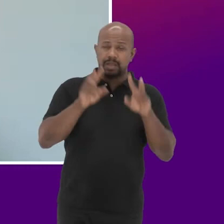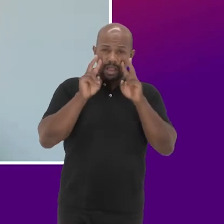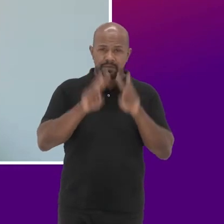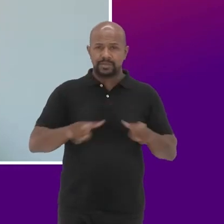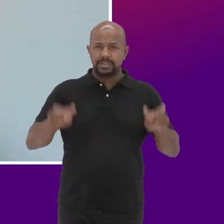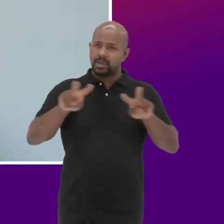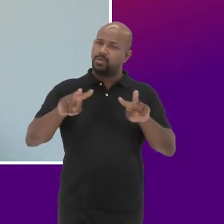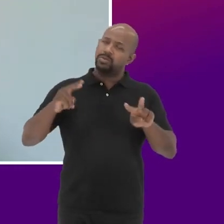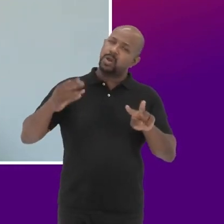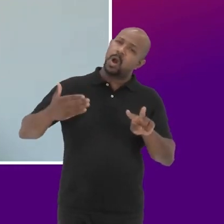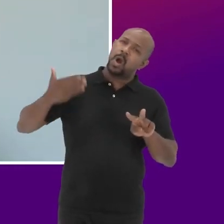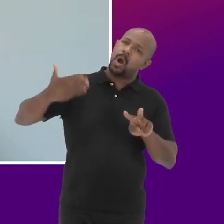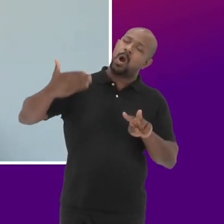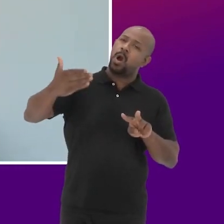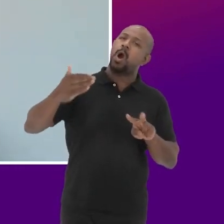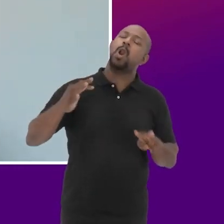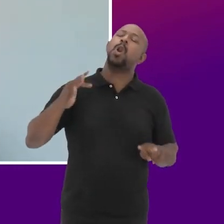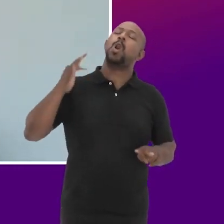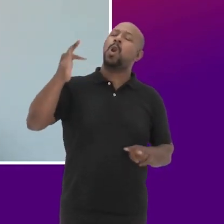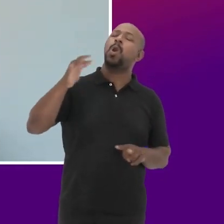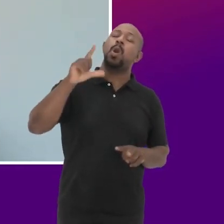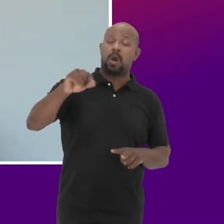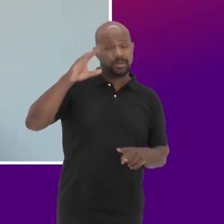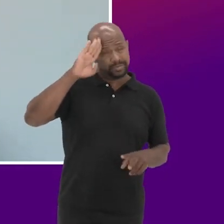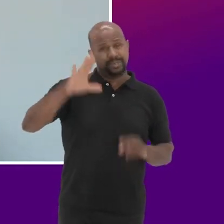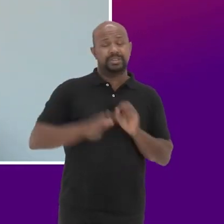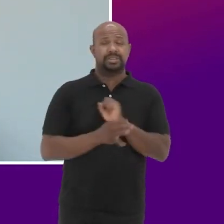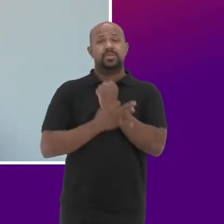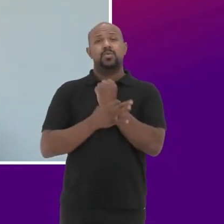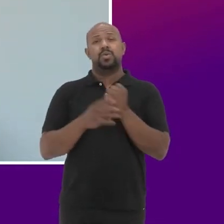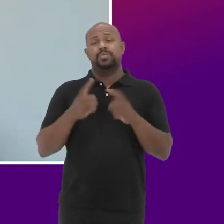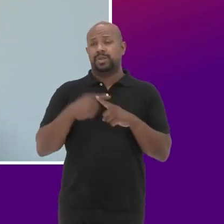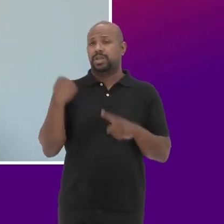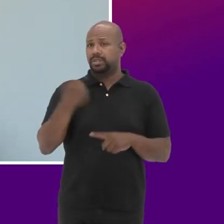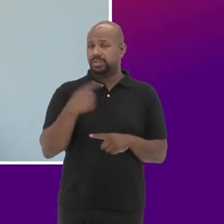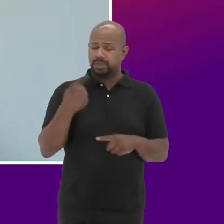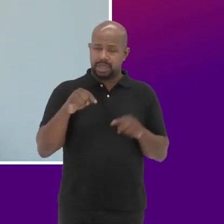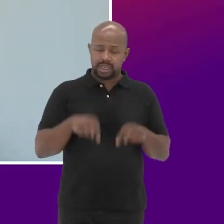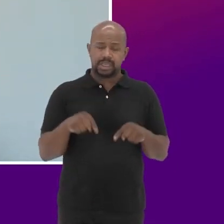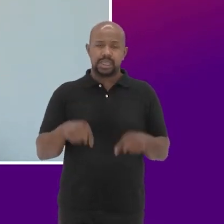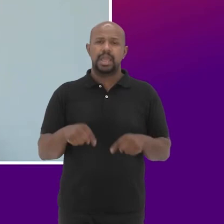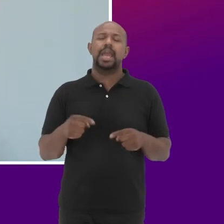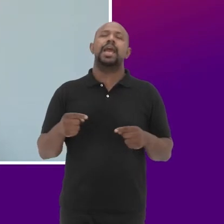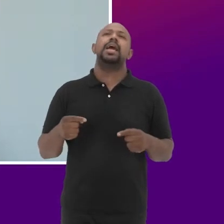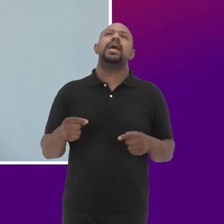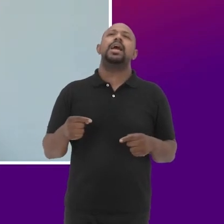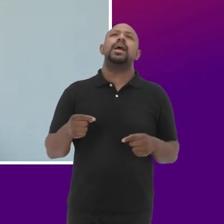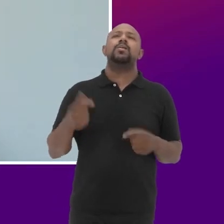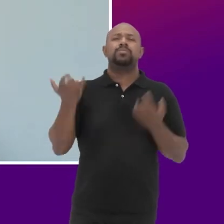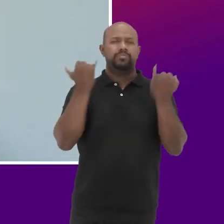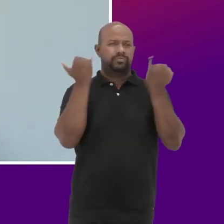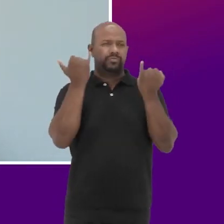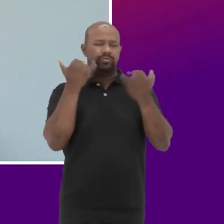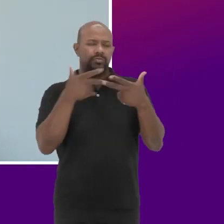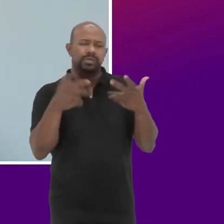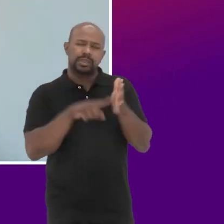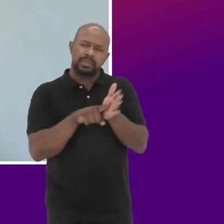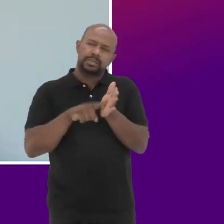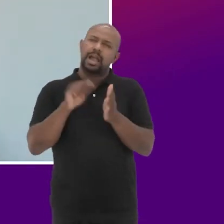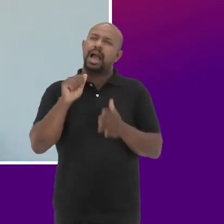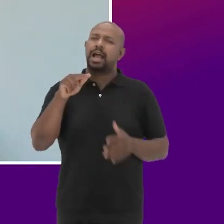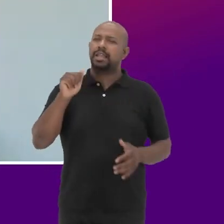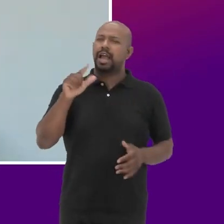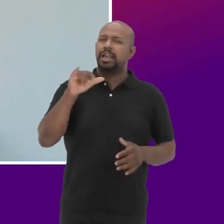uma visão de longo prazo, né? Em especial nesse de seguros, né? Que a gente aqui na frente, aqui, com o uso de informações e